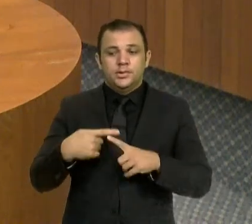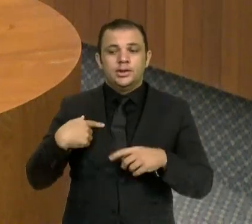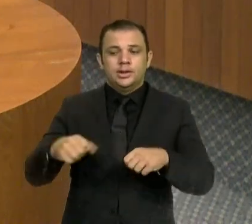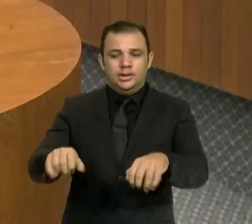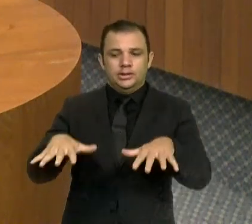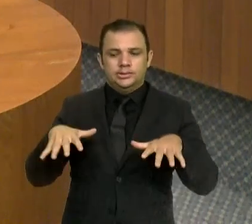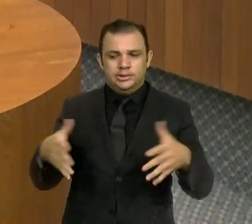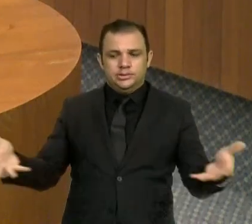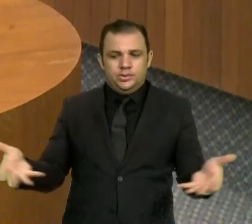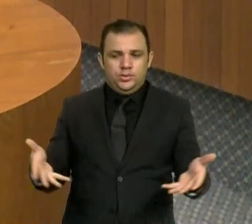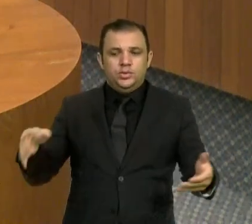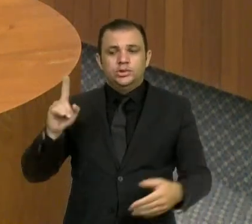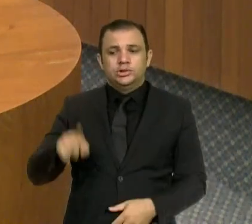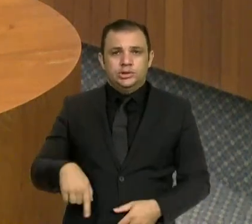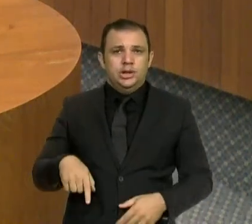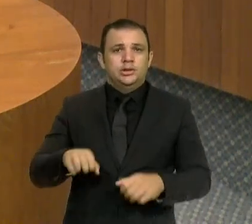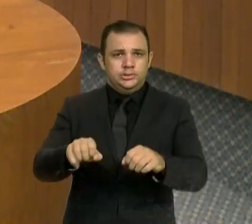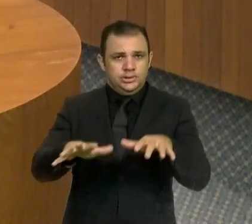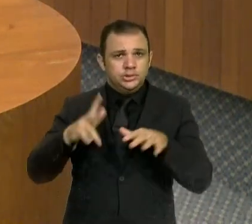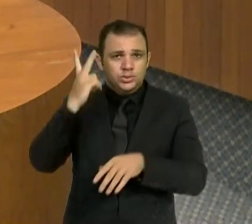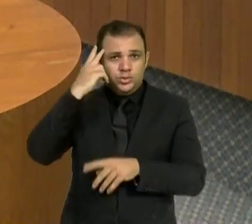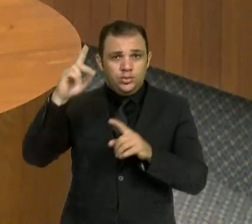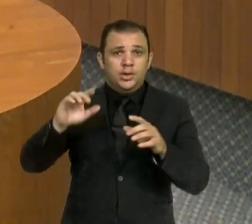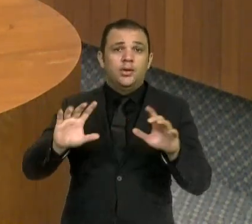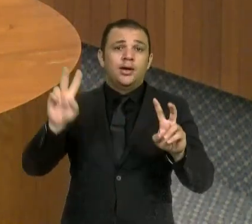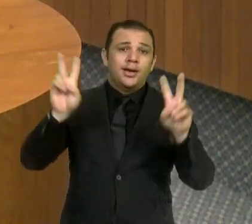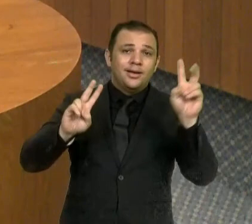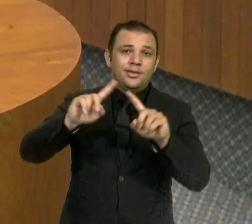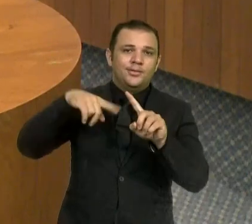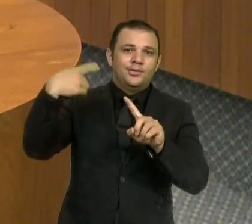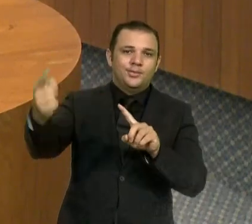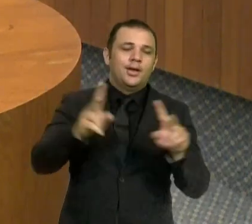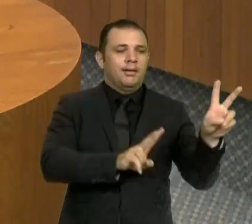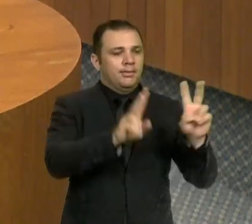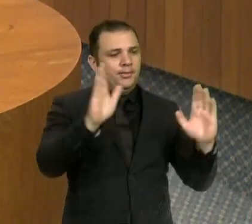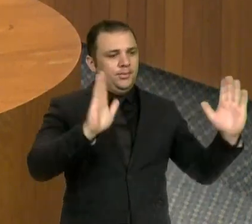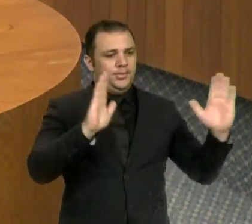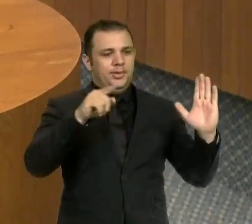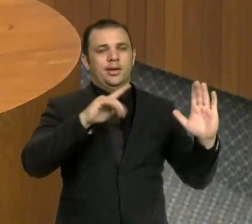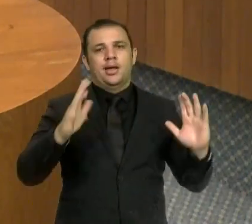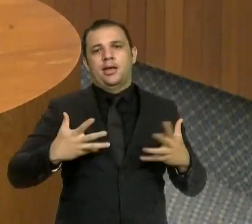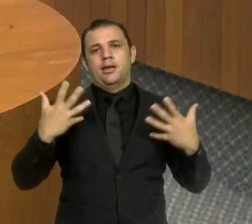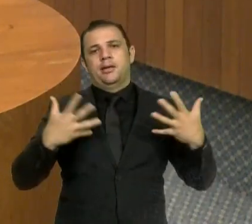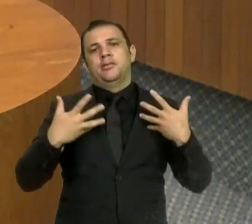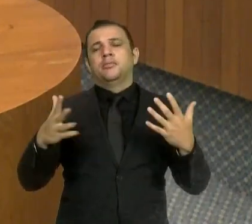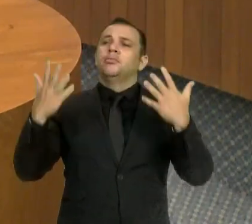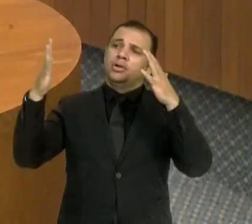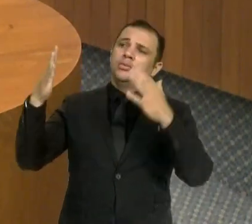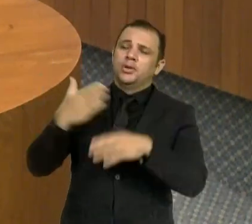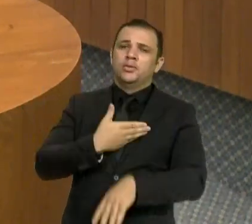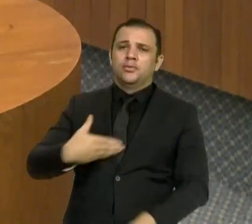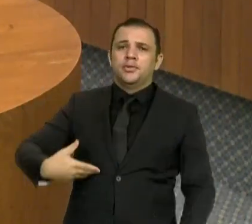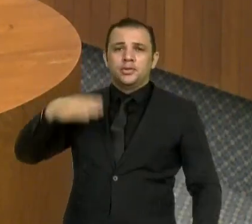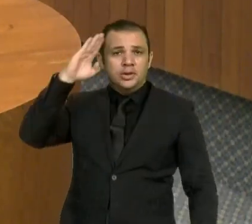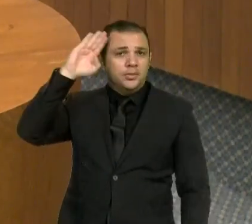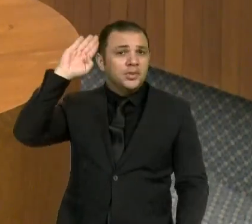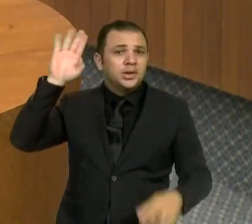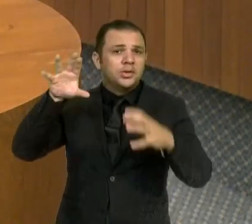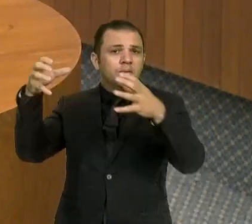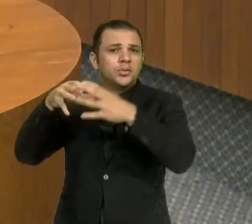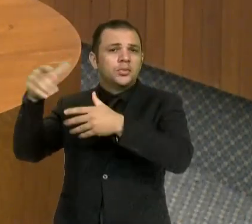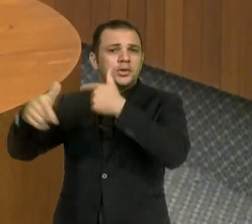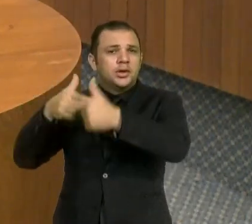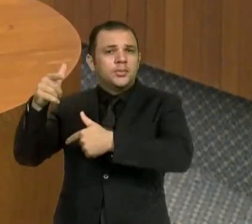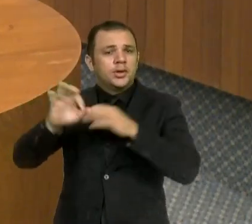pós-carnaval, é um período marcado por muita alegria, parabéns ao governador Brandão, parabéns a toda a equipe que fez o